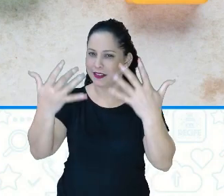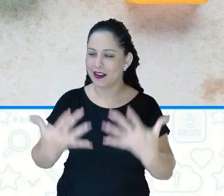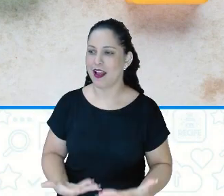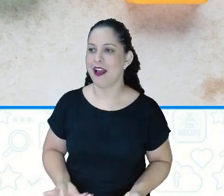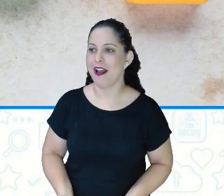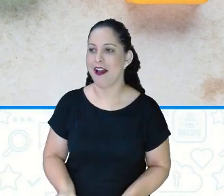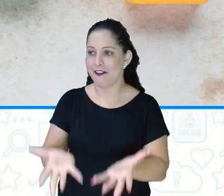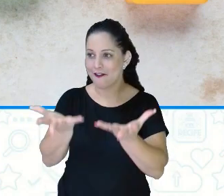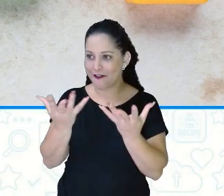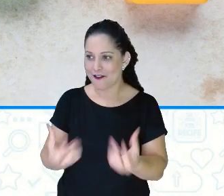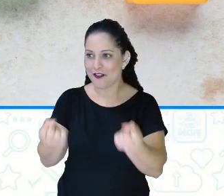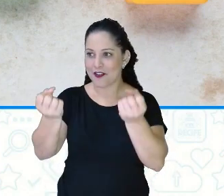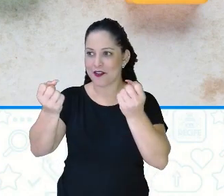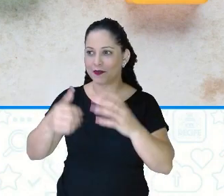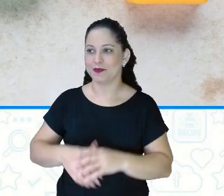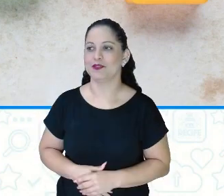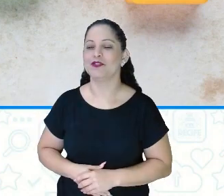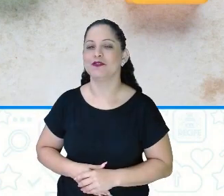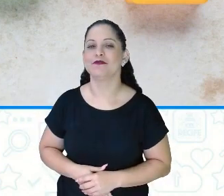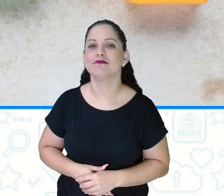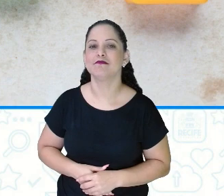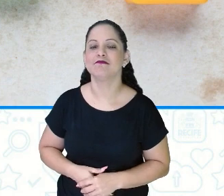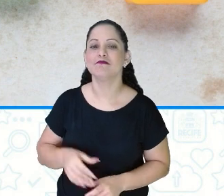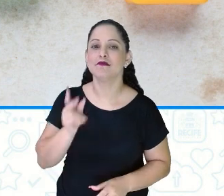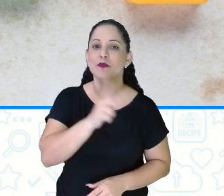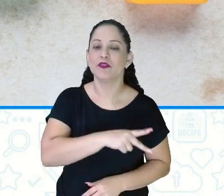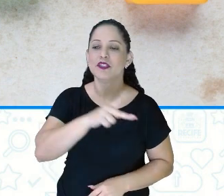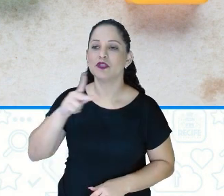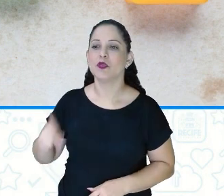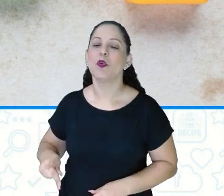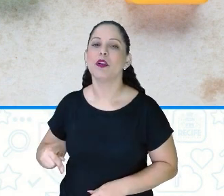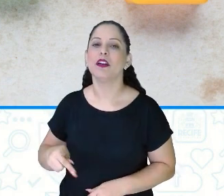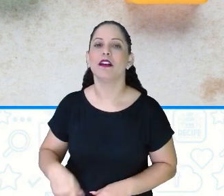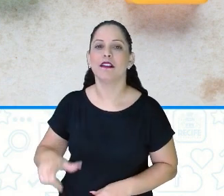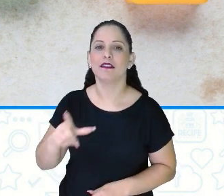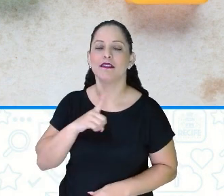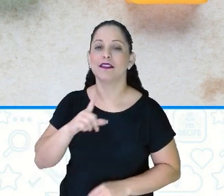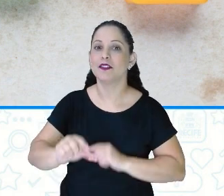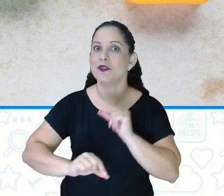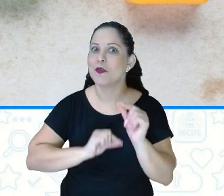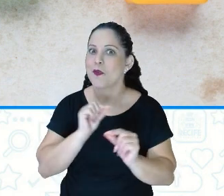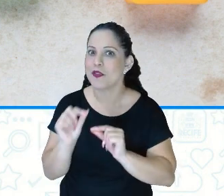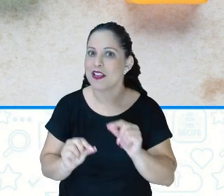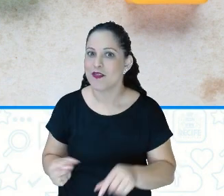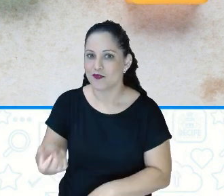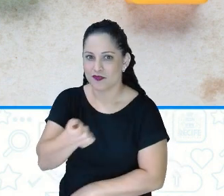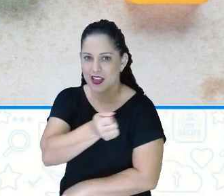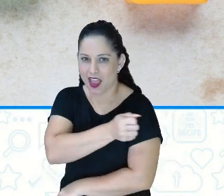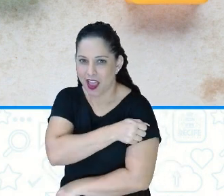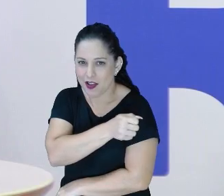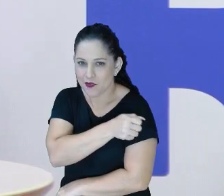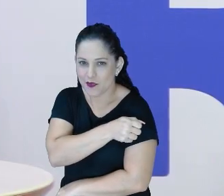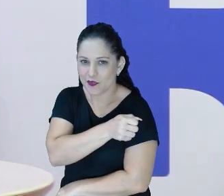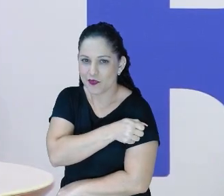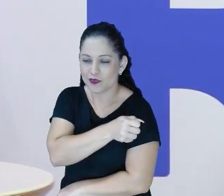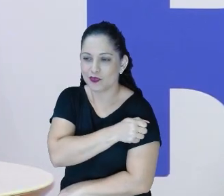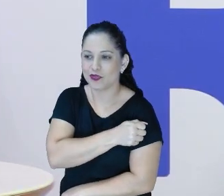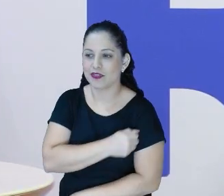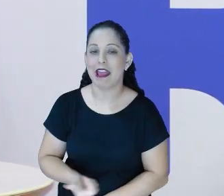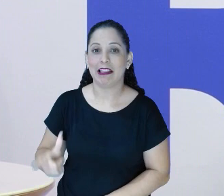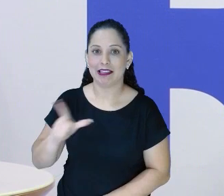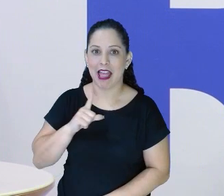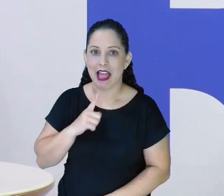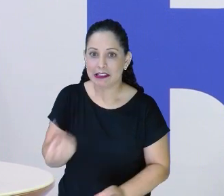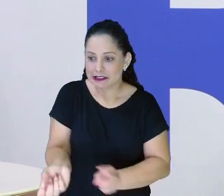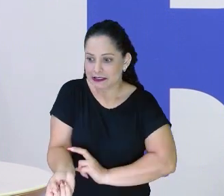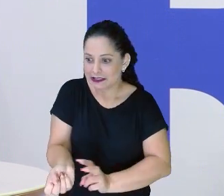vamos embora. Professora Abigail, eles estão ansiosos? Estão sim, estão animados porque o